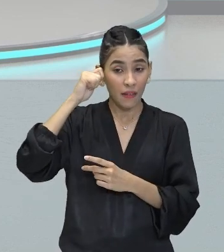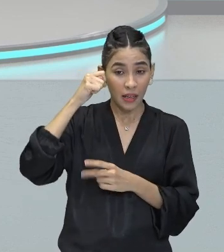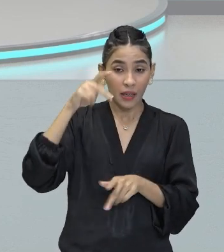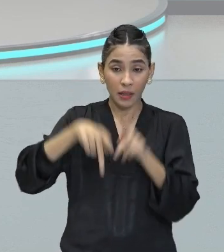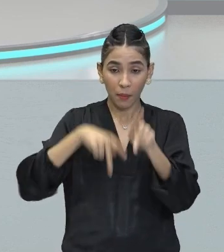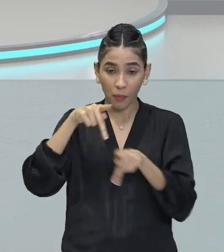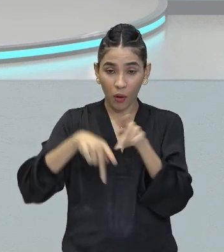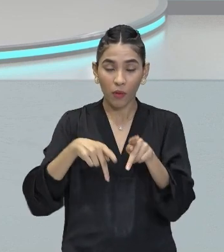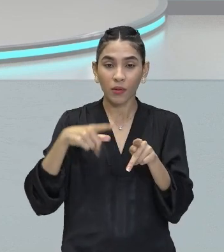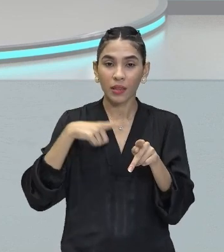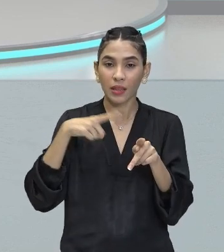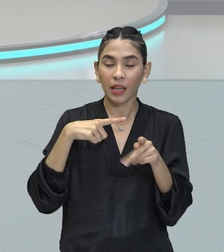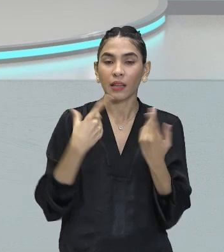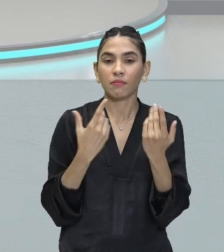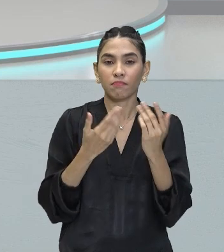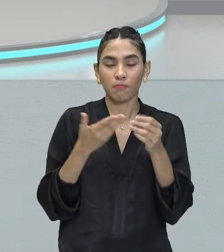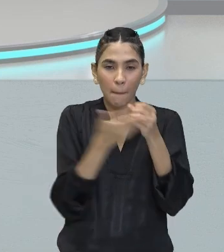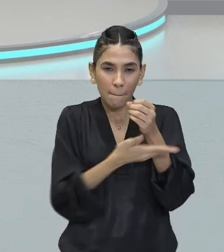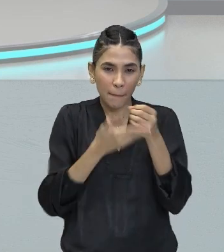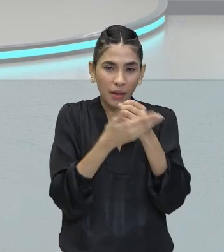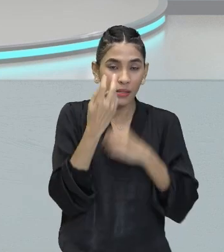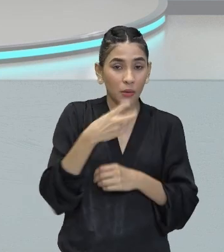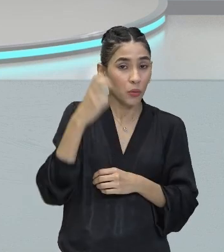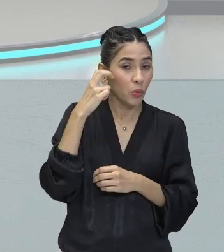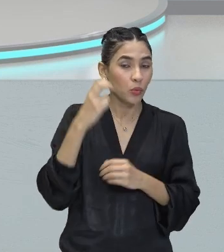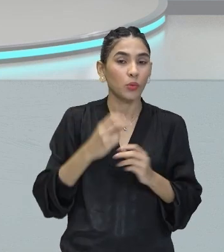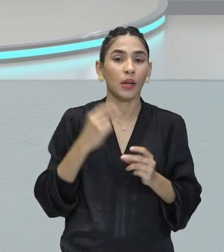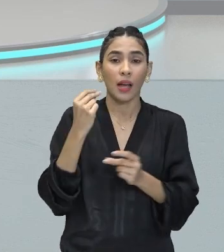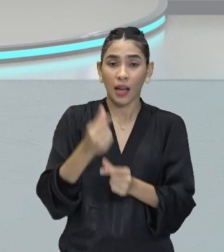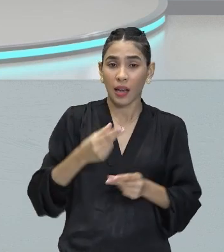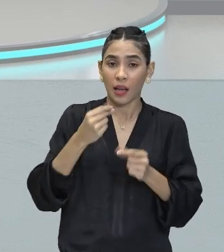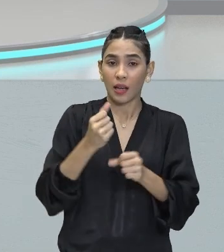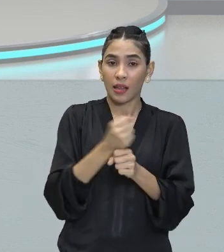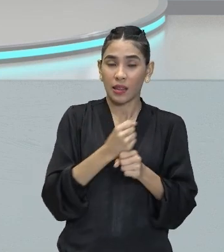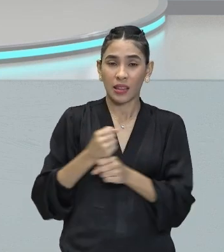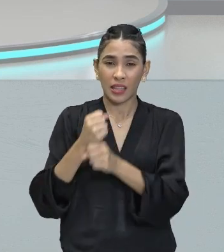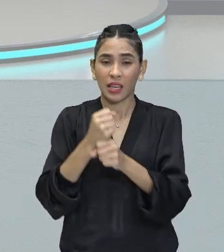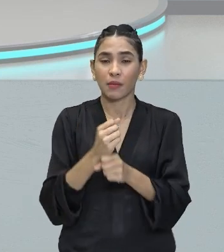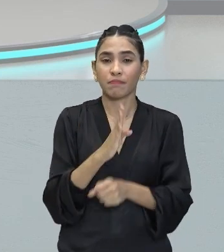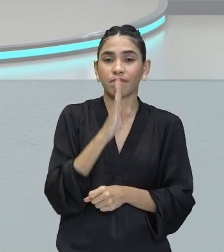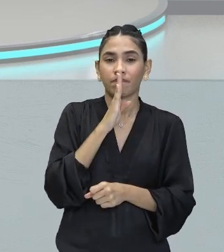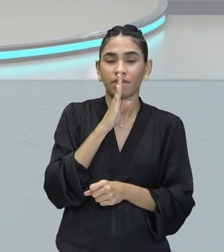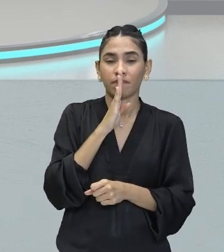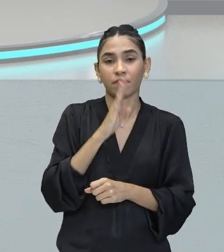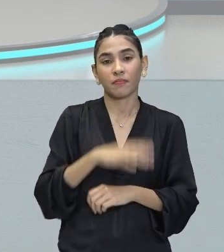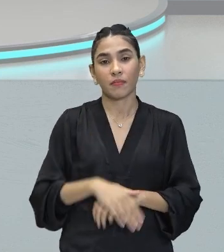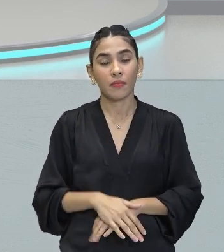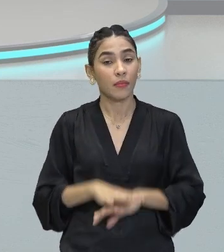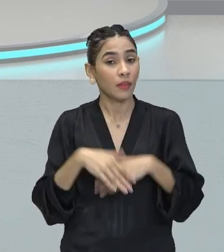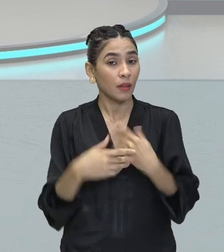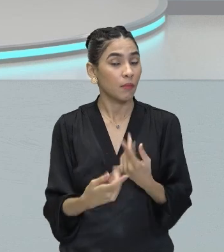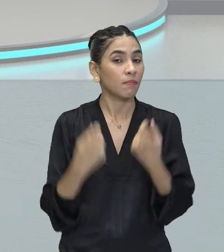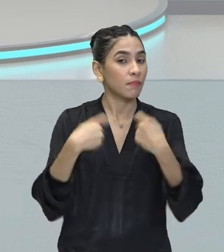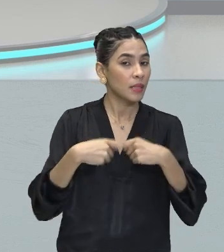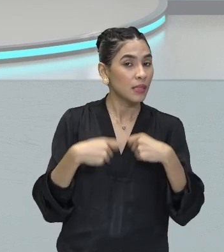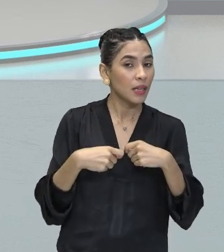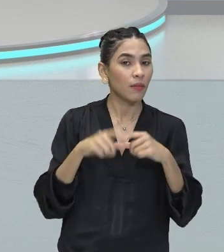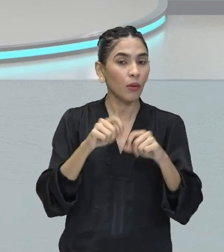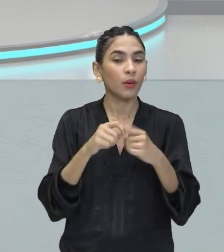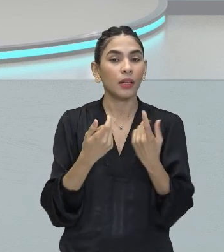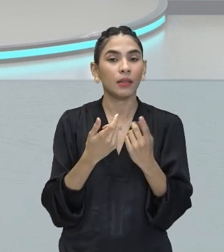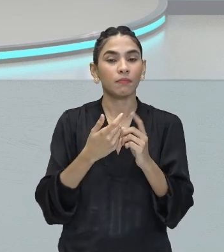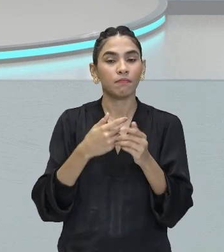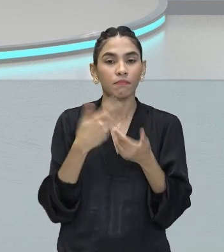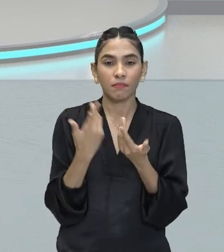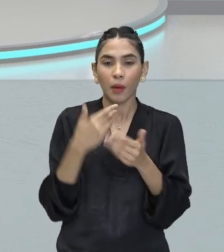na base da nossa cultura e que durante muito tempo foram silenciados, né? Então, era necessário esse resgate para que a